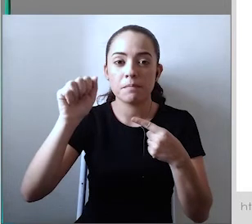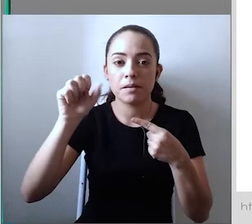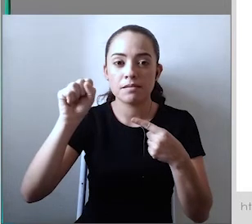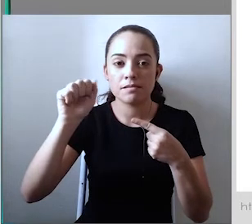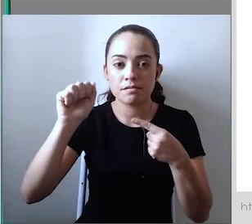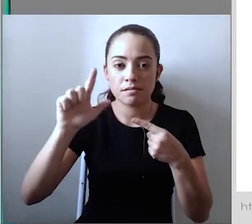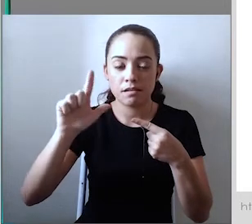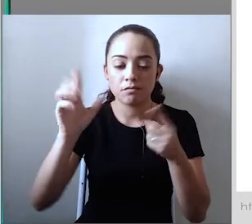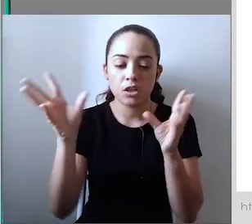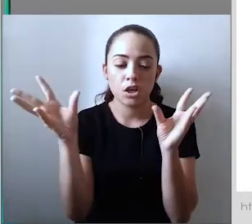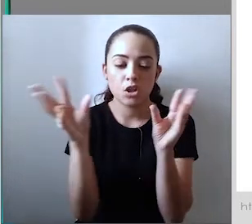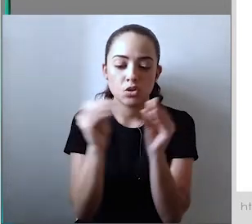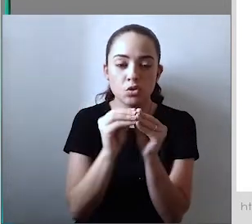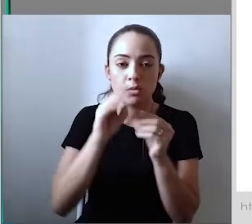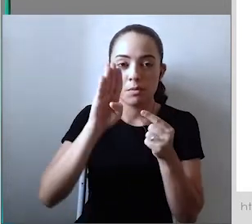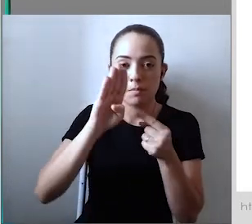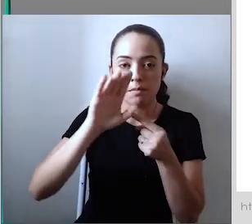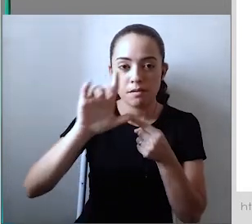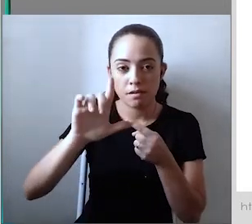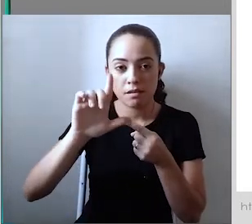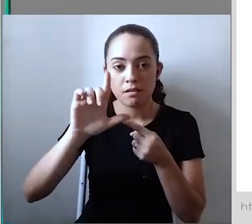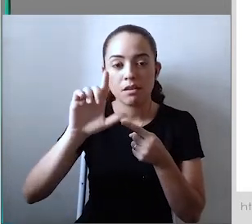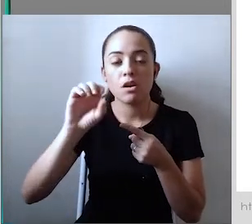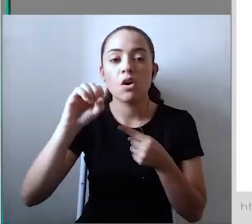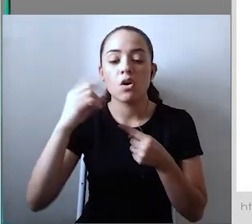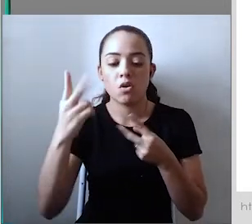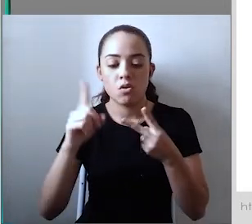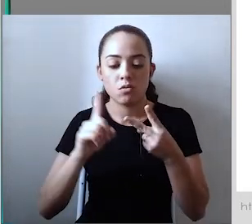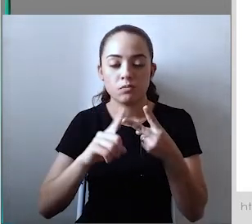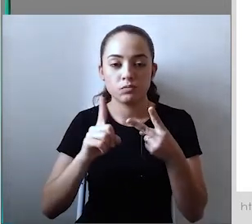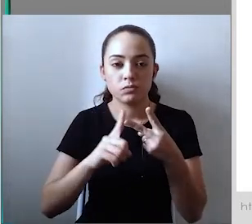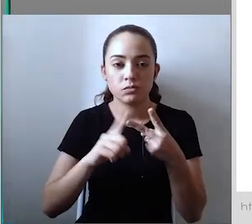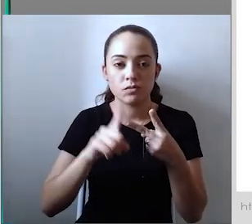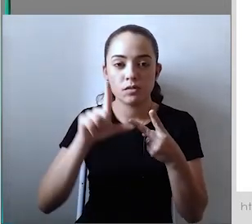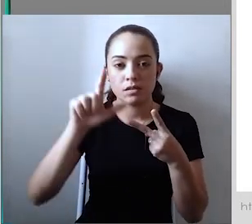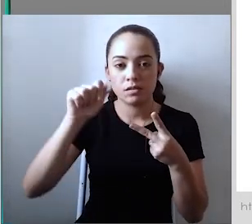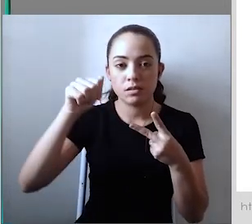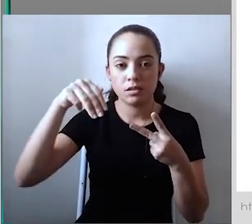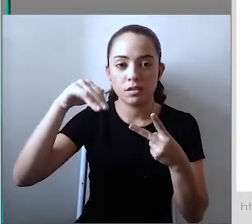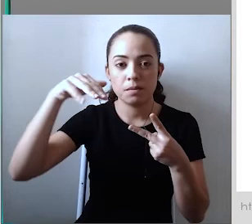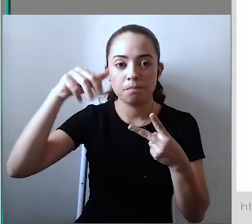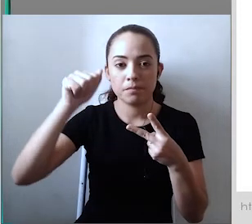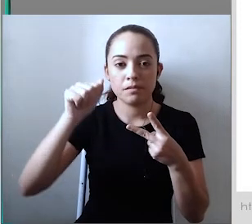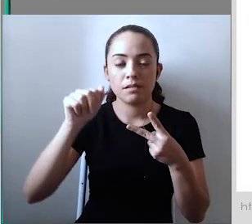mais lâmina basal, ou por lâmina basal mais lâmina reticular.